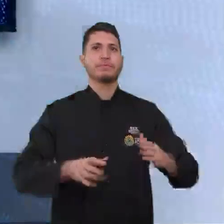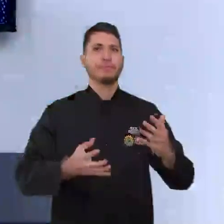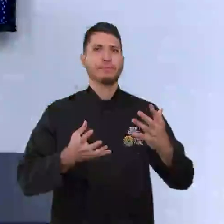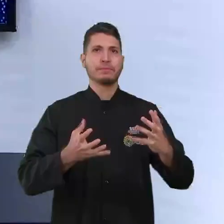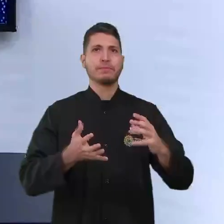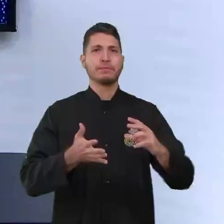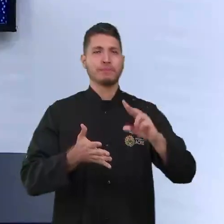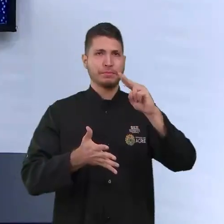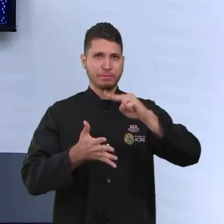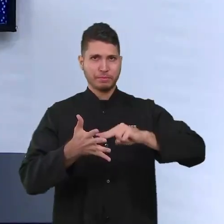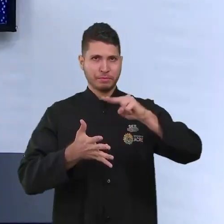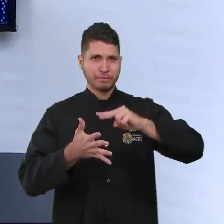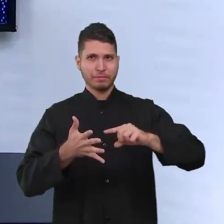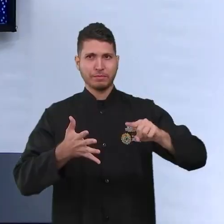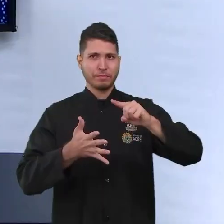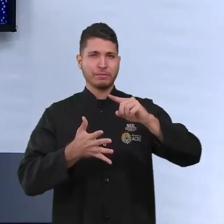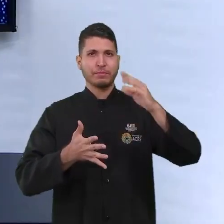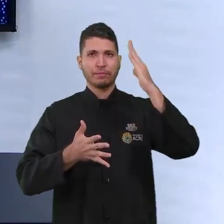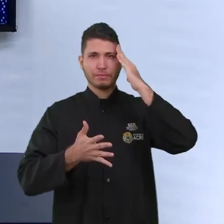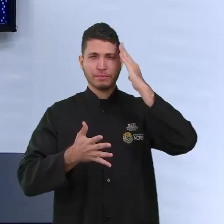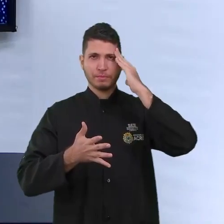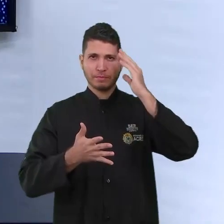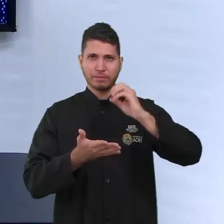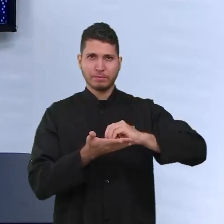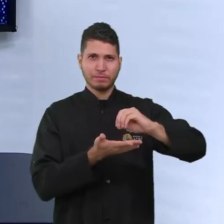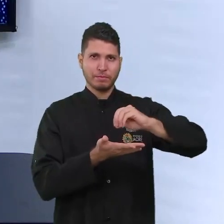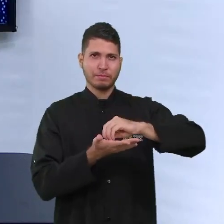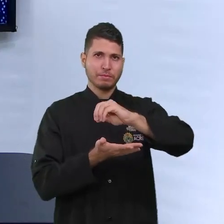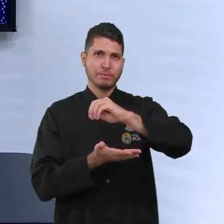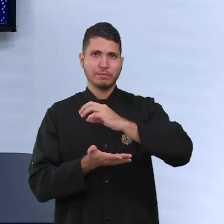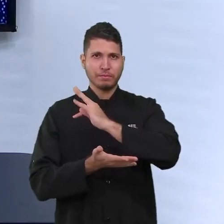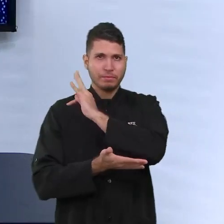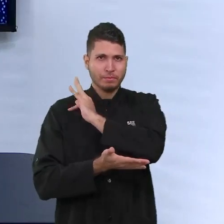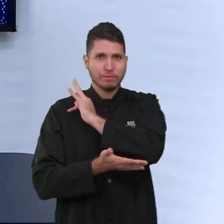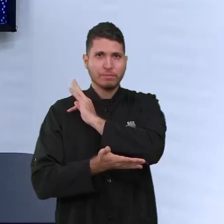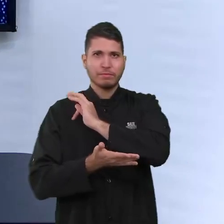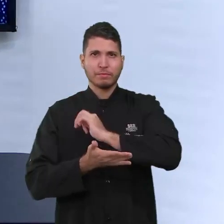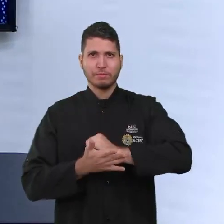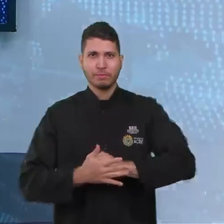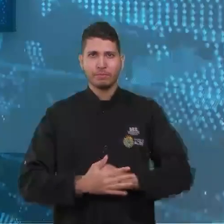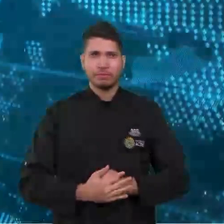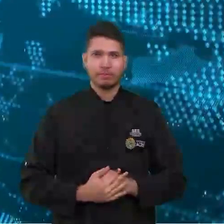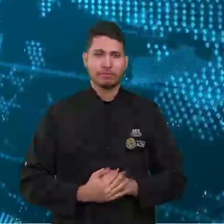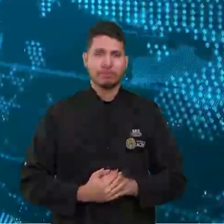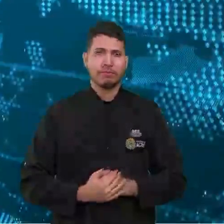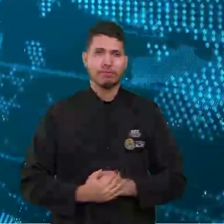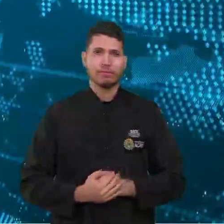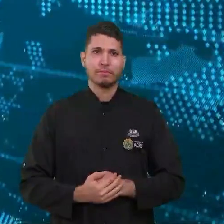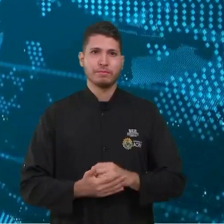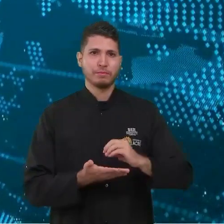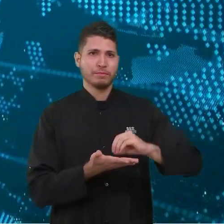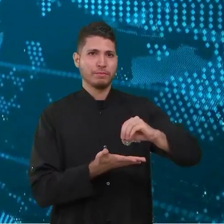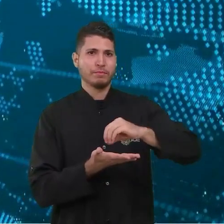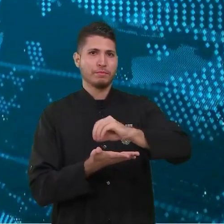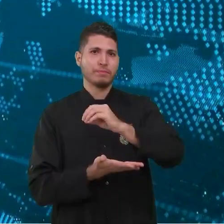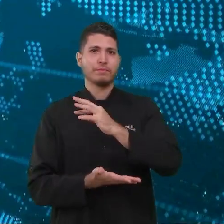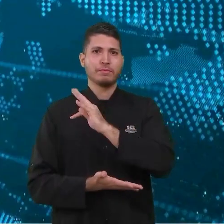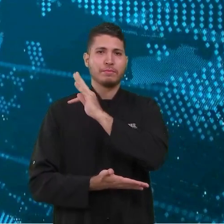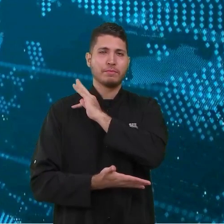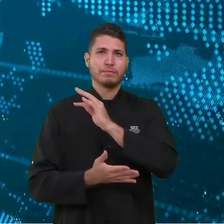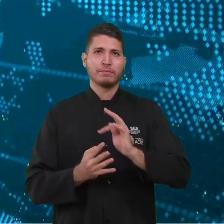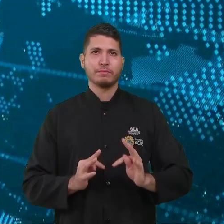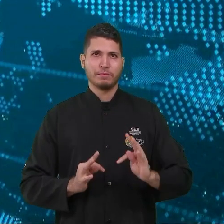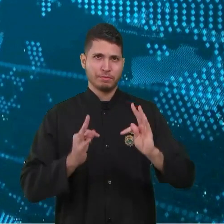leitura para a gente poder entender o que é essa distribuição das técnicas. Então, vamos lá. A distribuição das